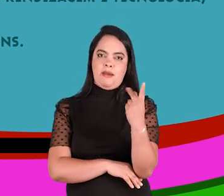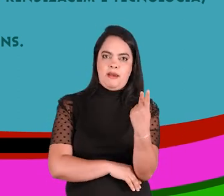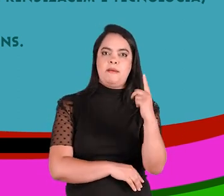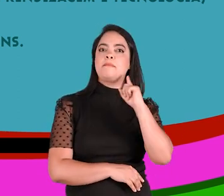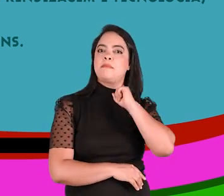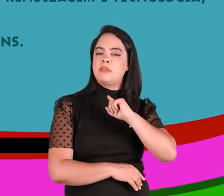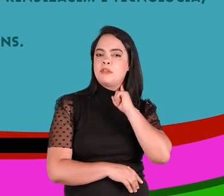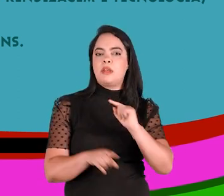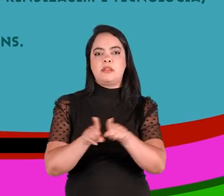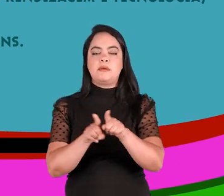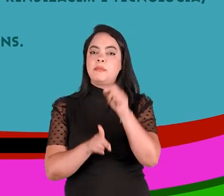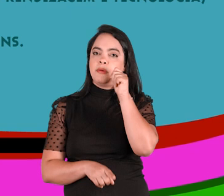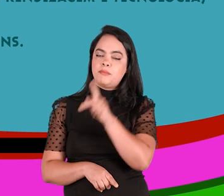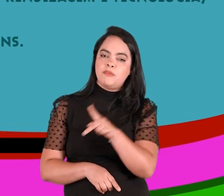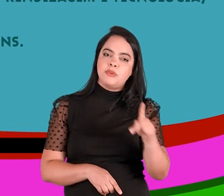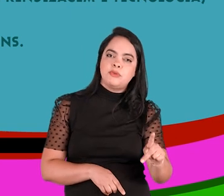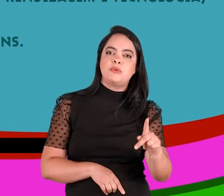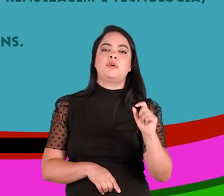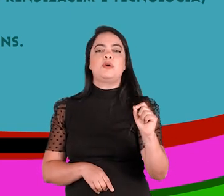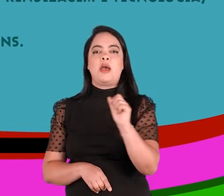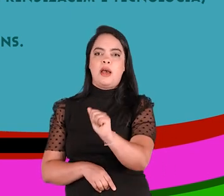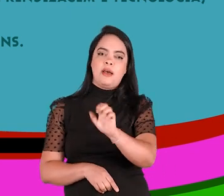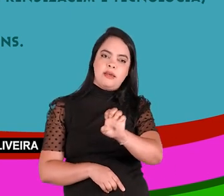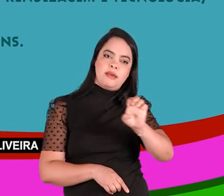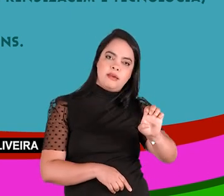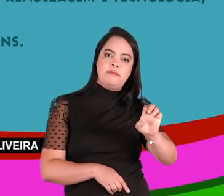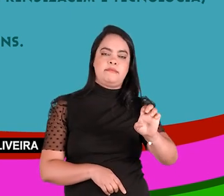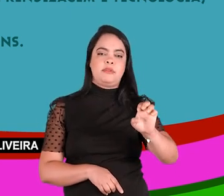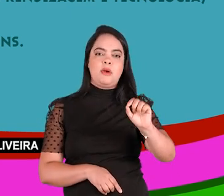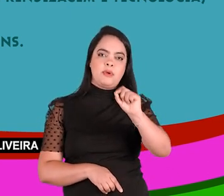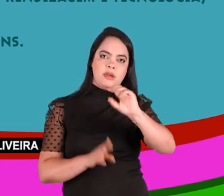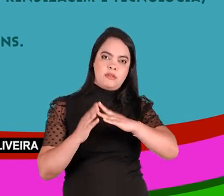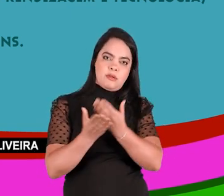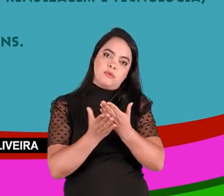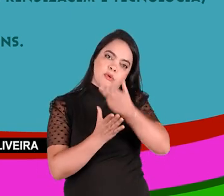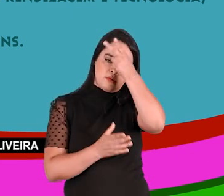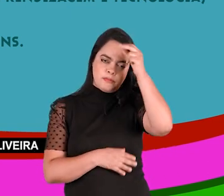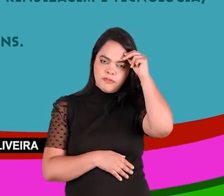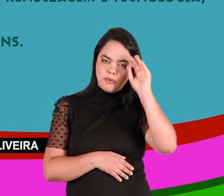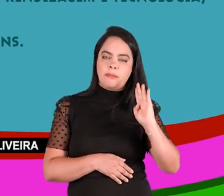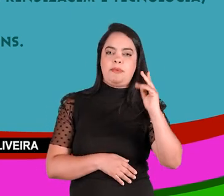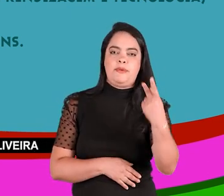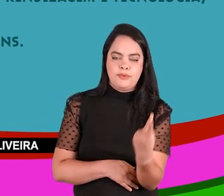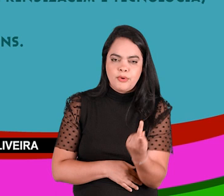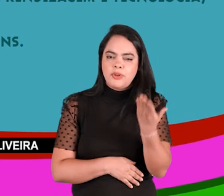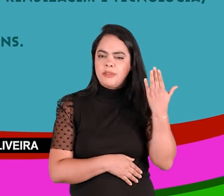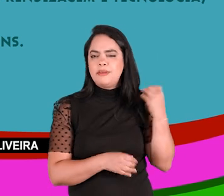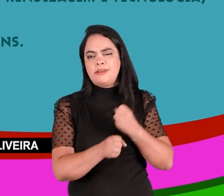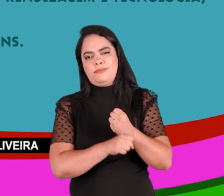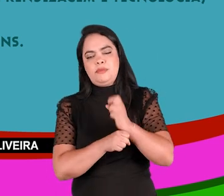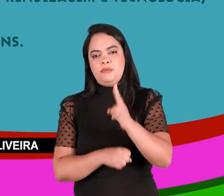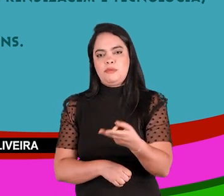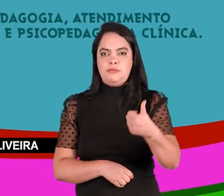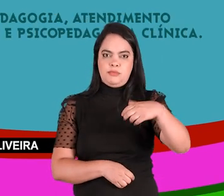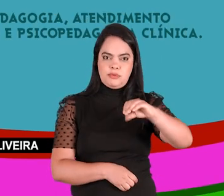e professora no atendimento educacional especializado na Rede Municipal de Educação de Belo Horizonte desde